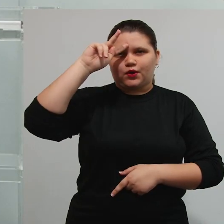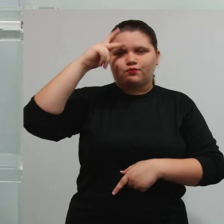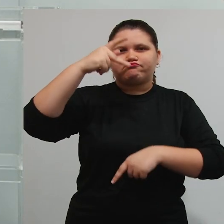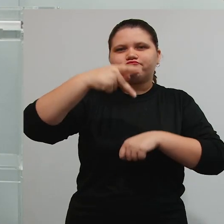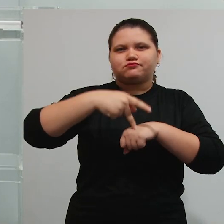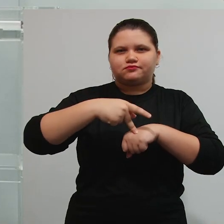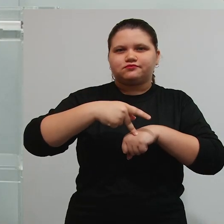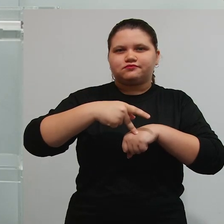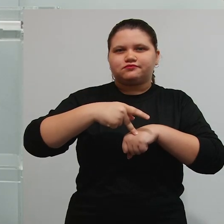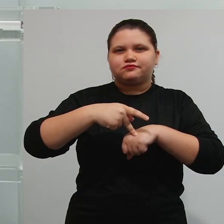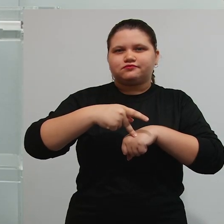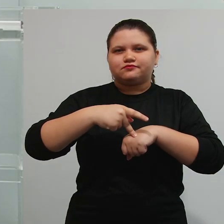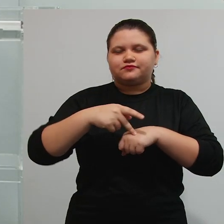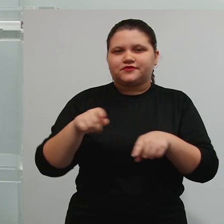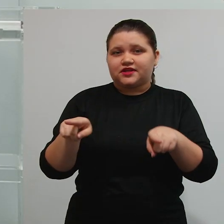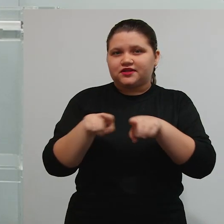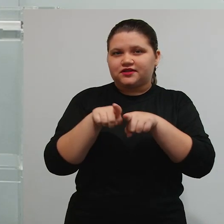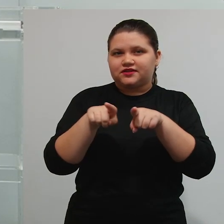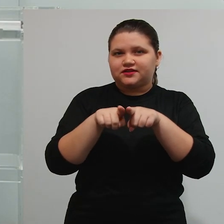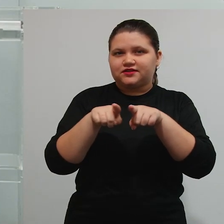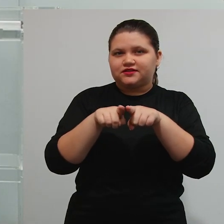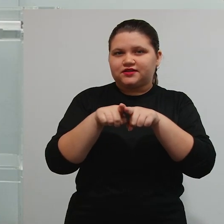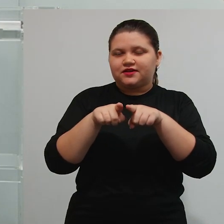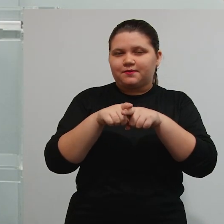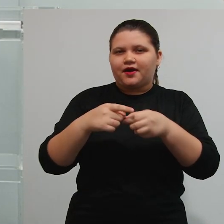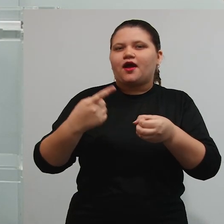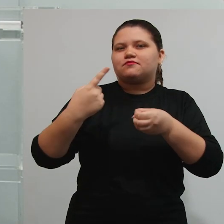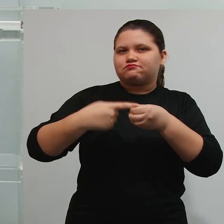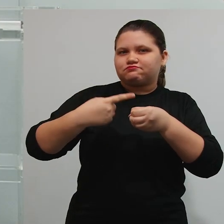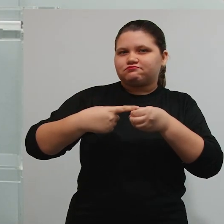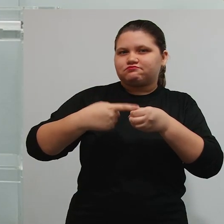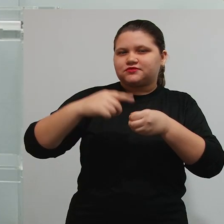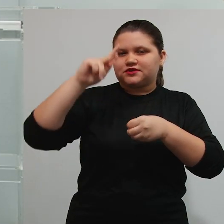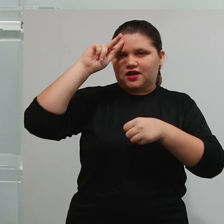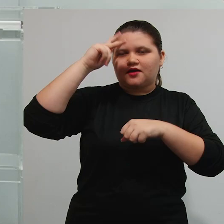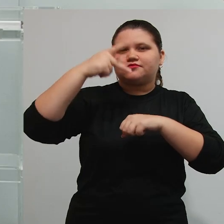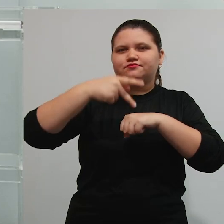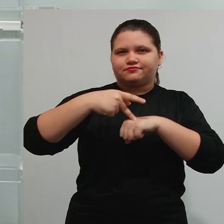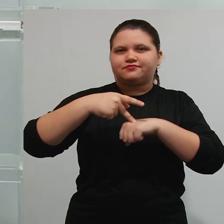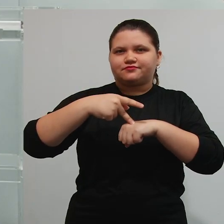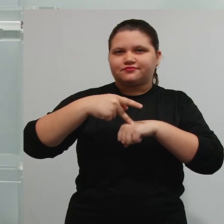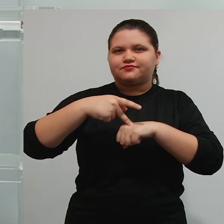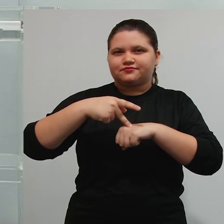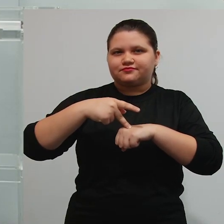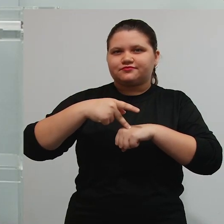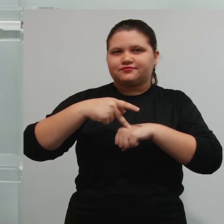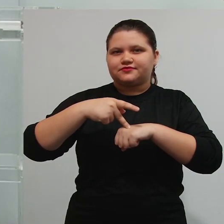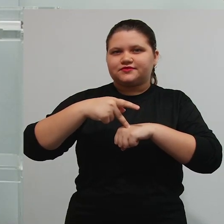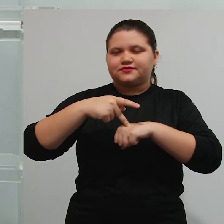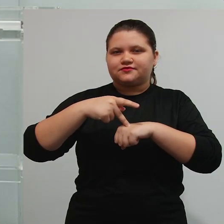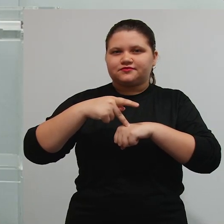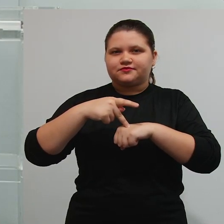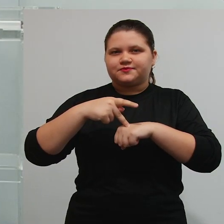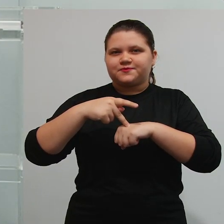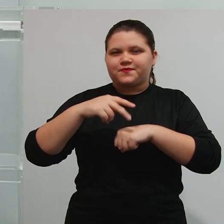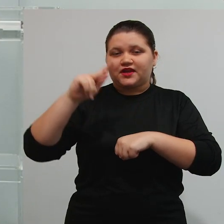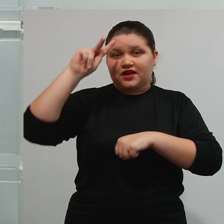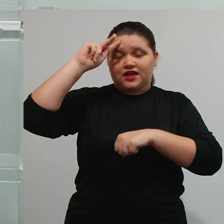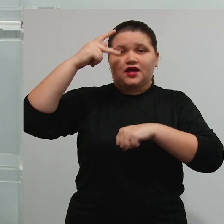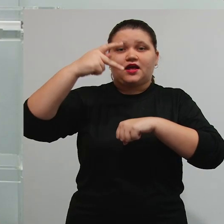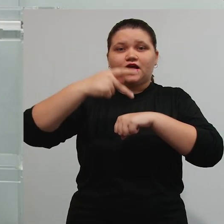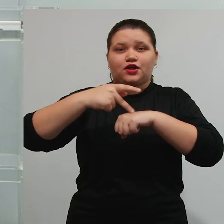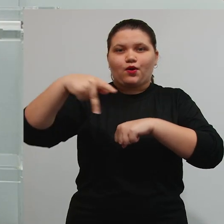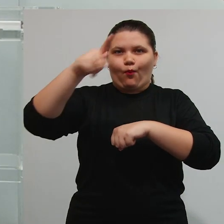outro autor do seu município, da sua localidade, ou às vezes um autor internacional que as pessoas ainda não